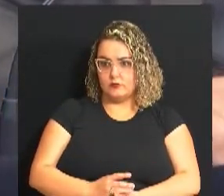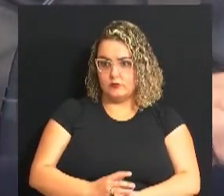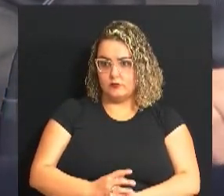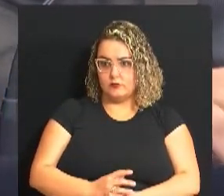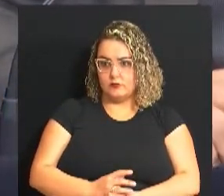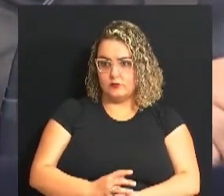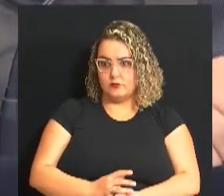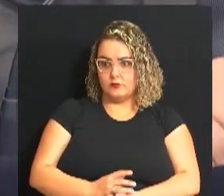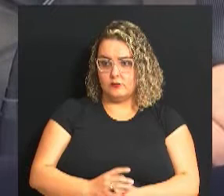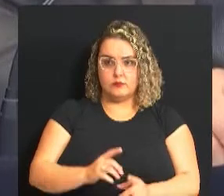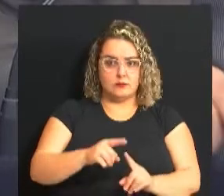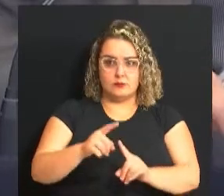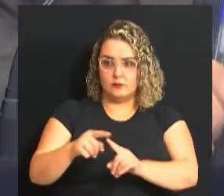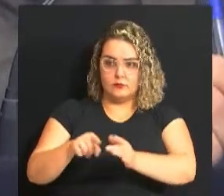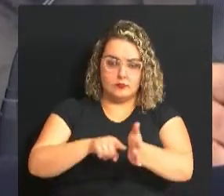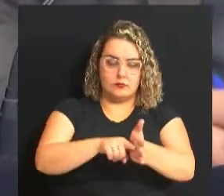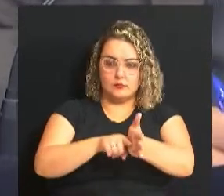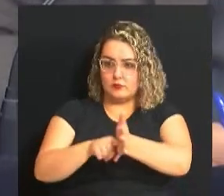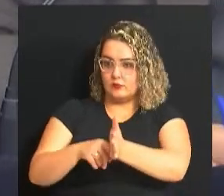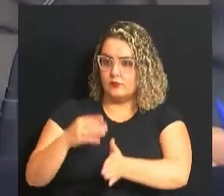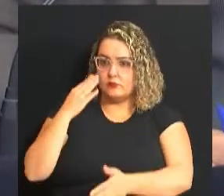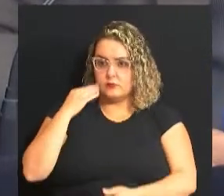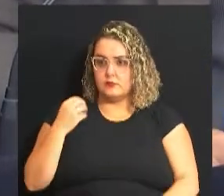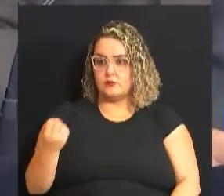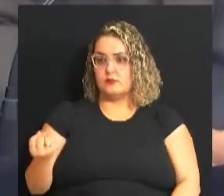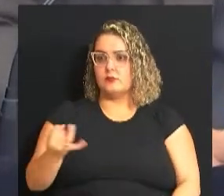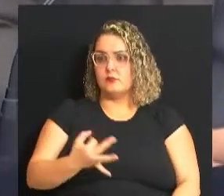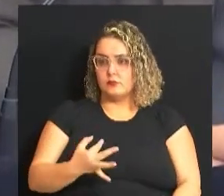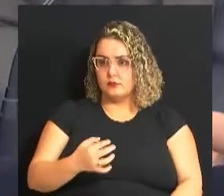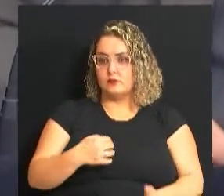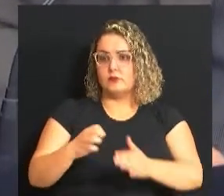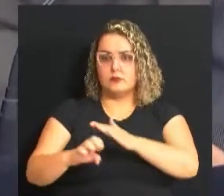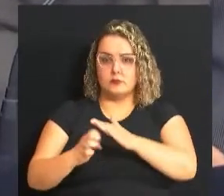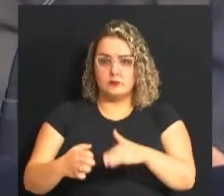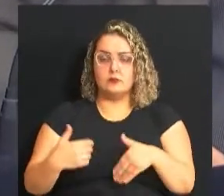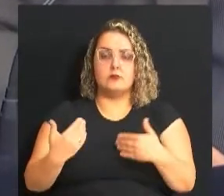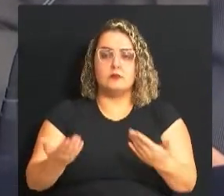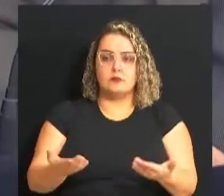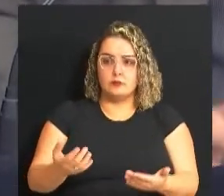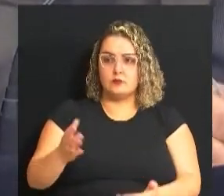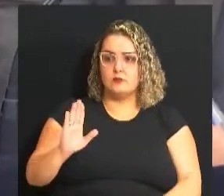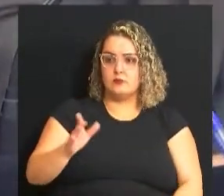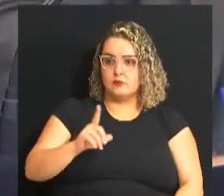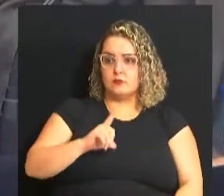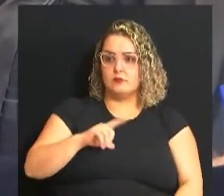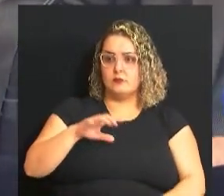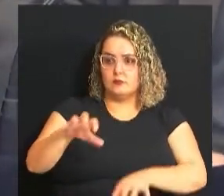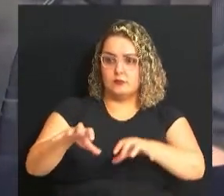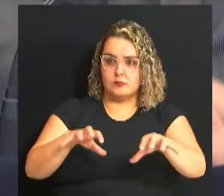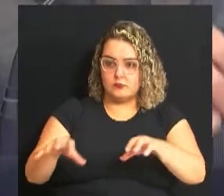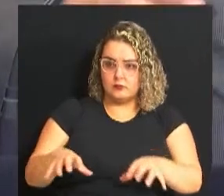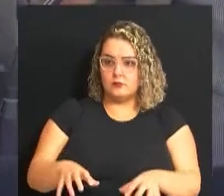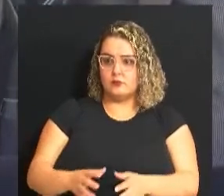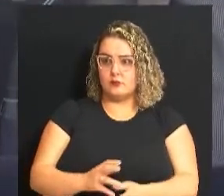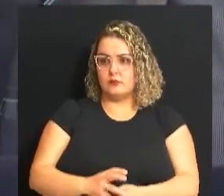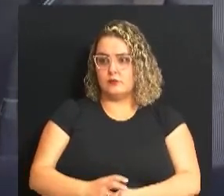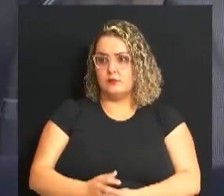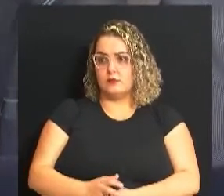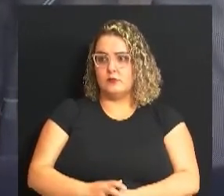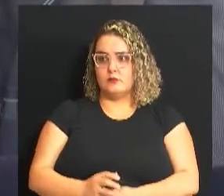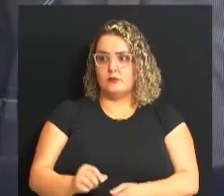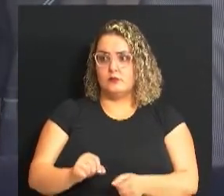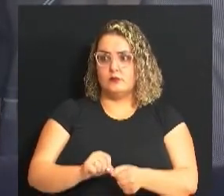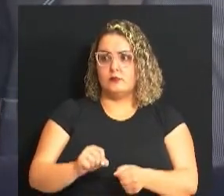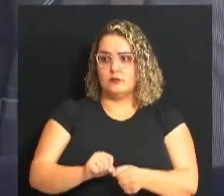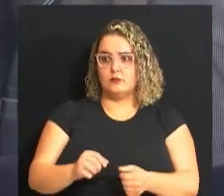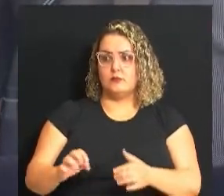algum tipo de pesquisa para saber quais são as empresas, ou se já tem isso mapeado, esse mapeamento realizado, feito dessas